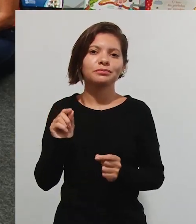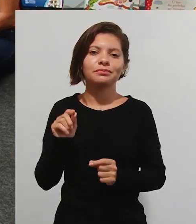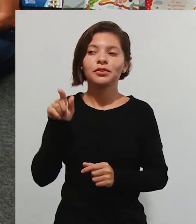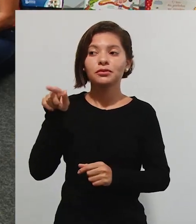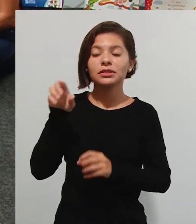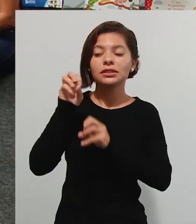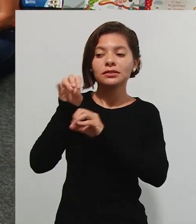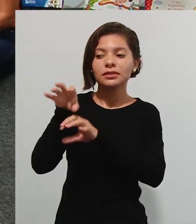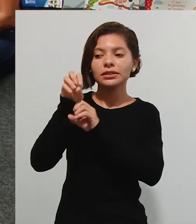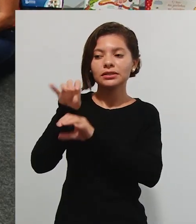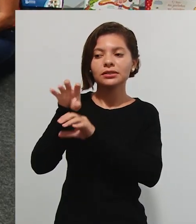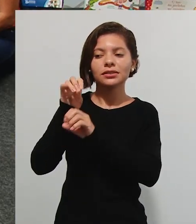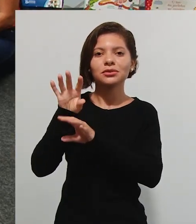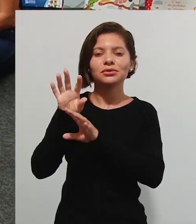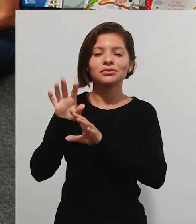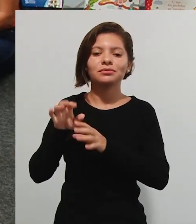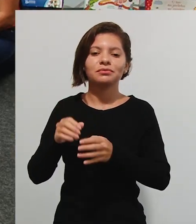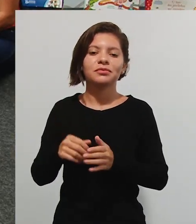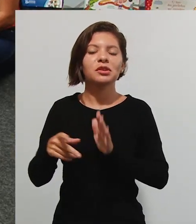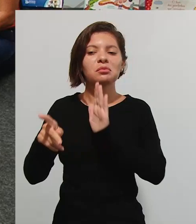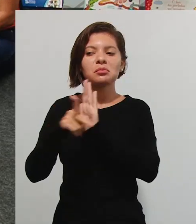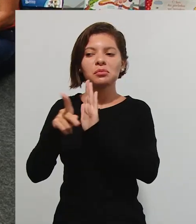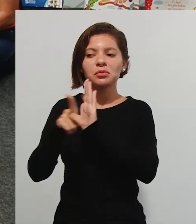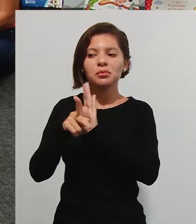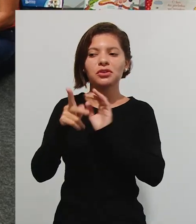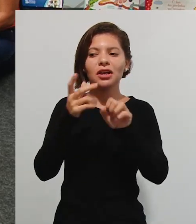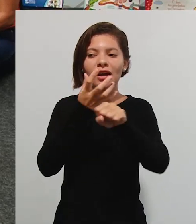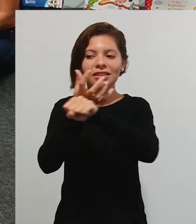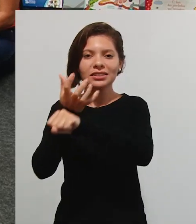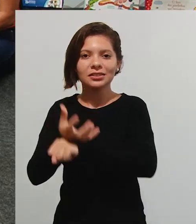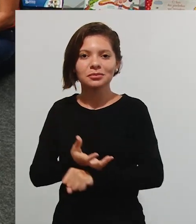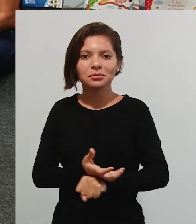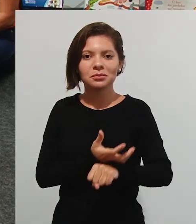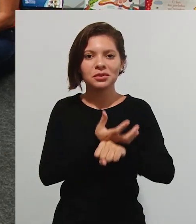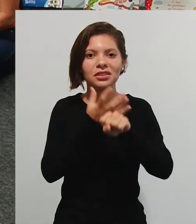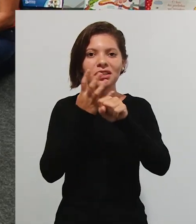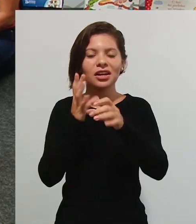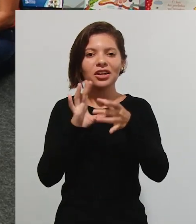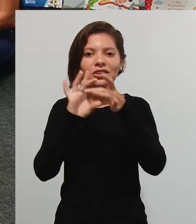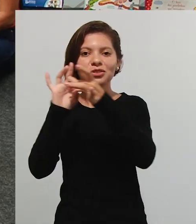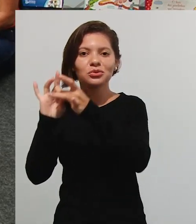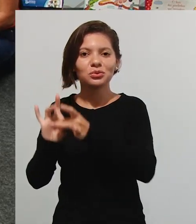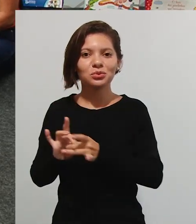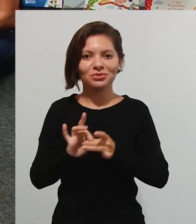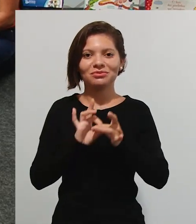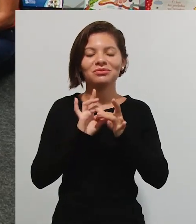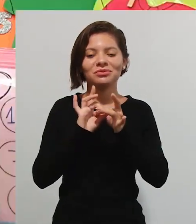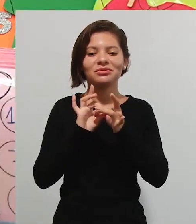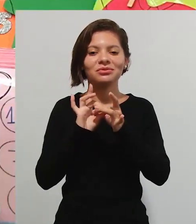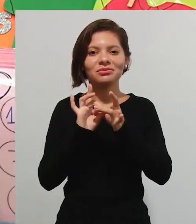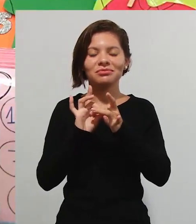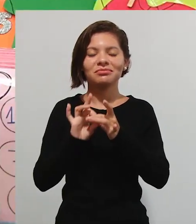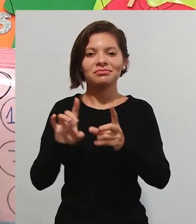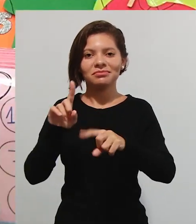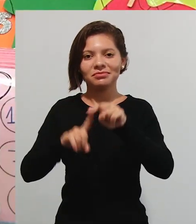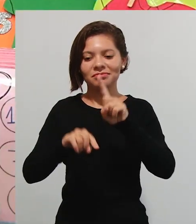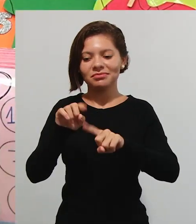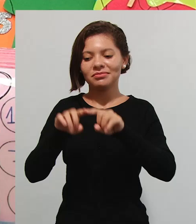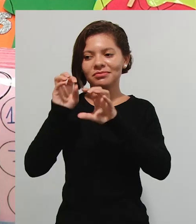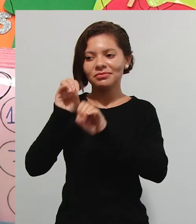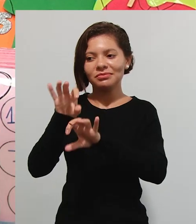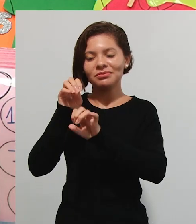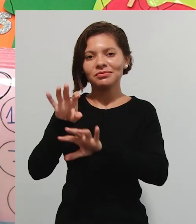Como você, né, vem nos apresentando. É uma proposta interdisciplinar, sempre, né? Trabalhar com os materiais é sempre uma proposta